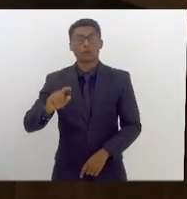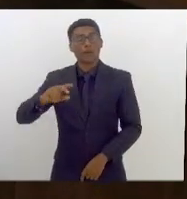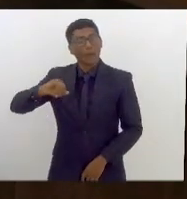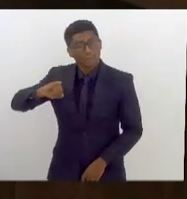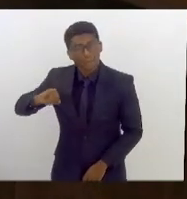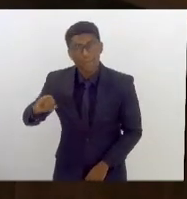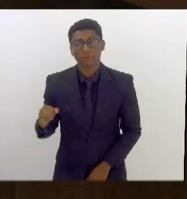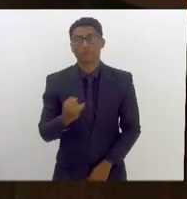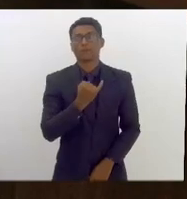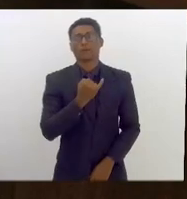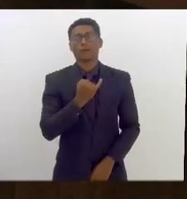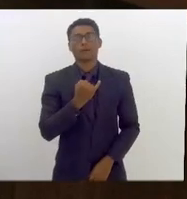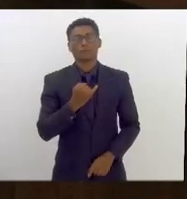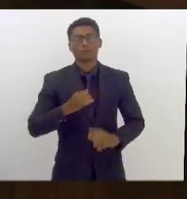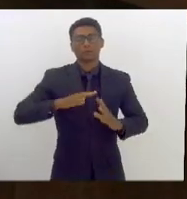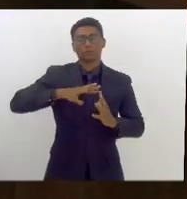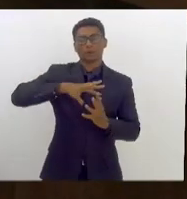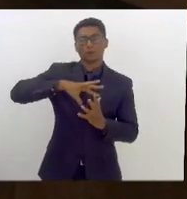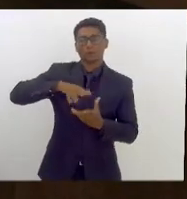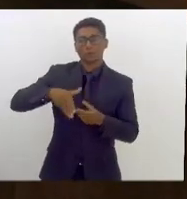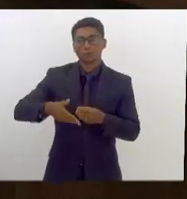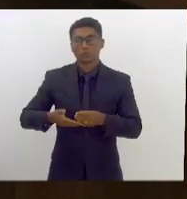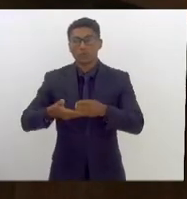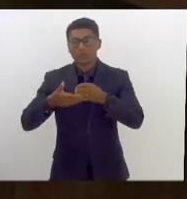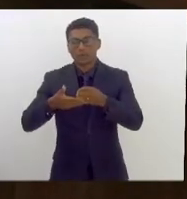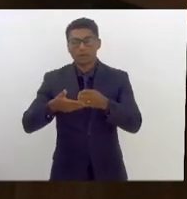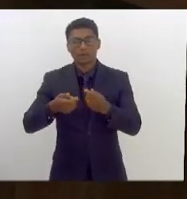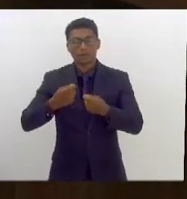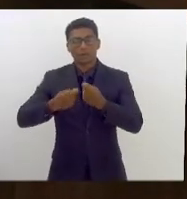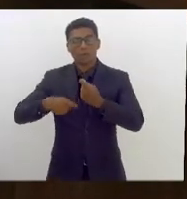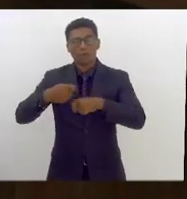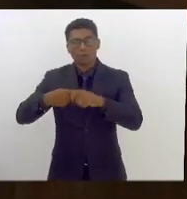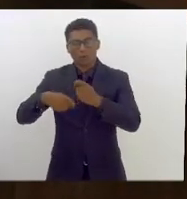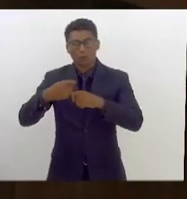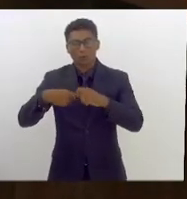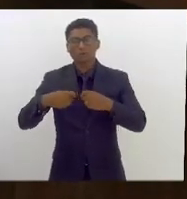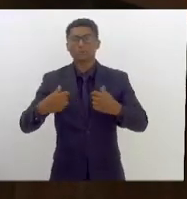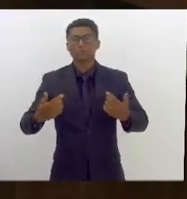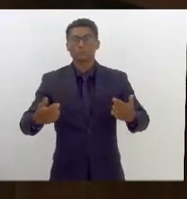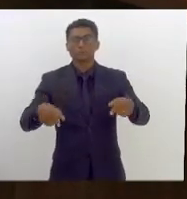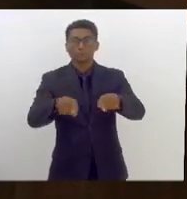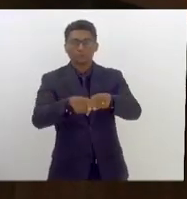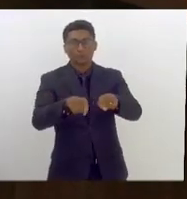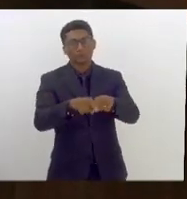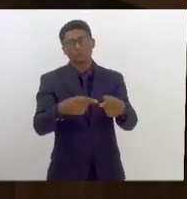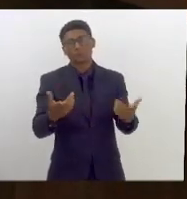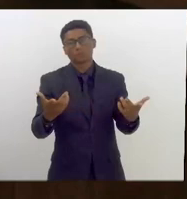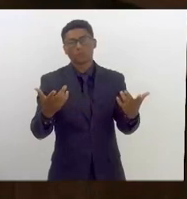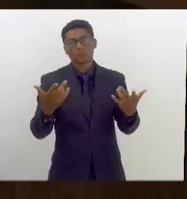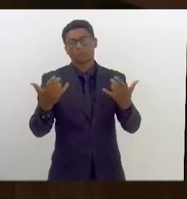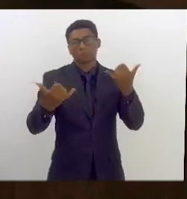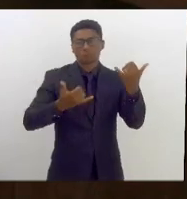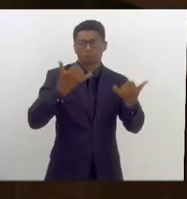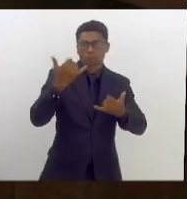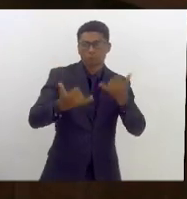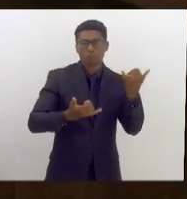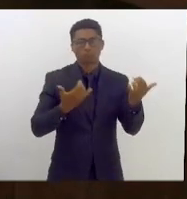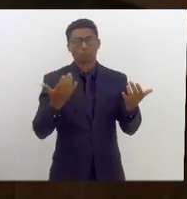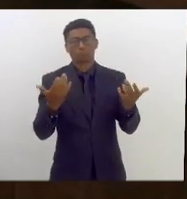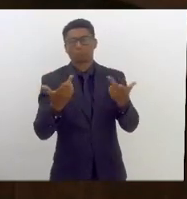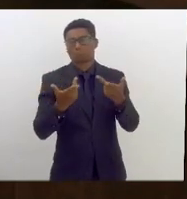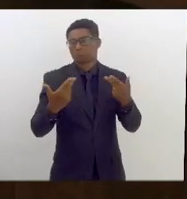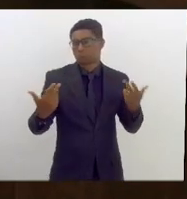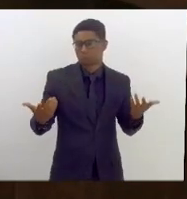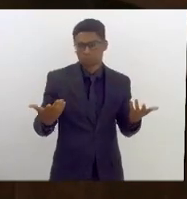maneira sustentável, do ponto de vista econômico, do ponto de vista recreativo, né? É, por exemplo, muito espantoso,